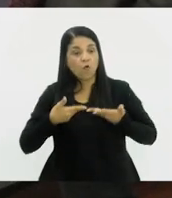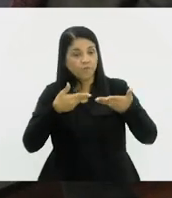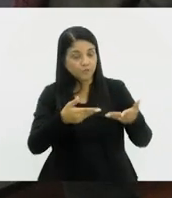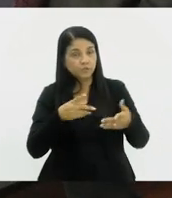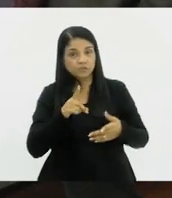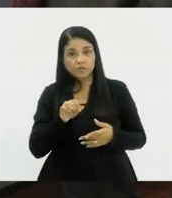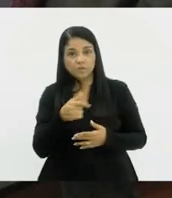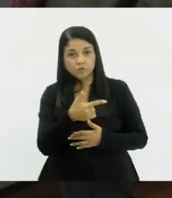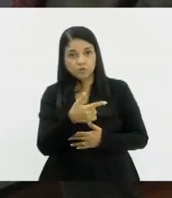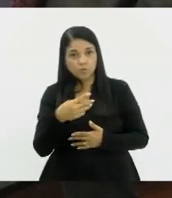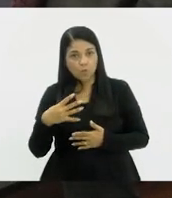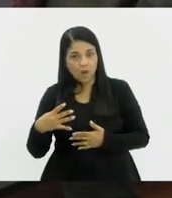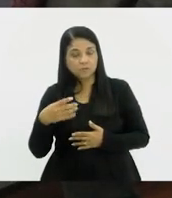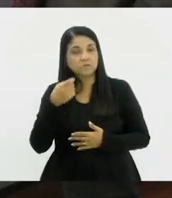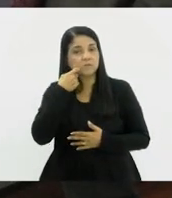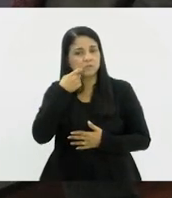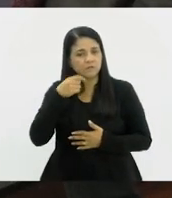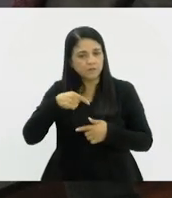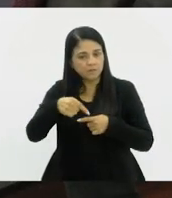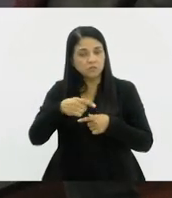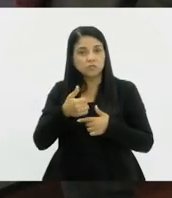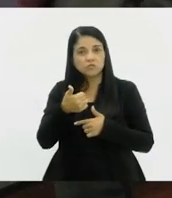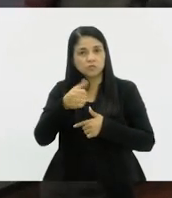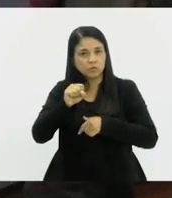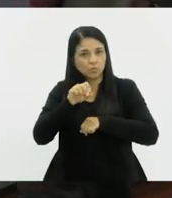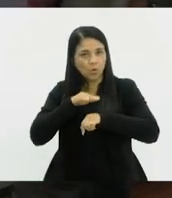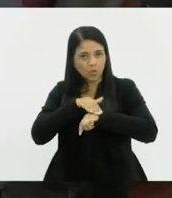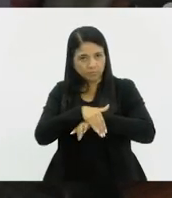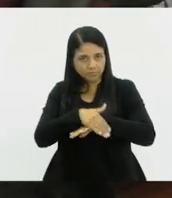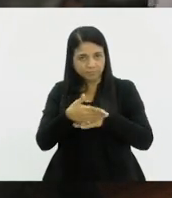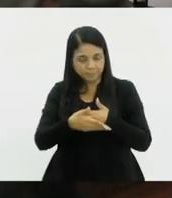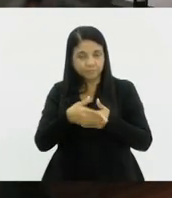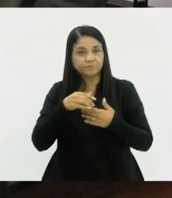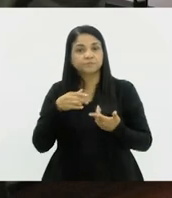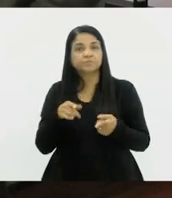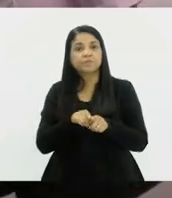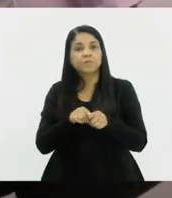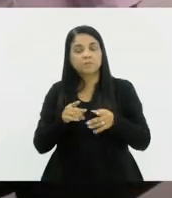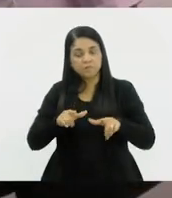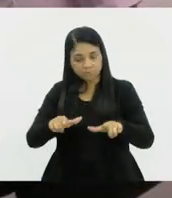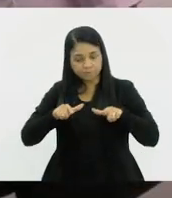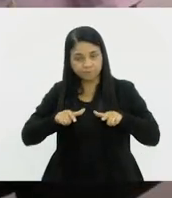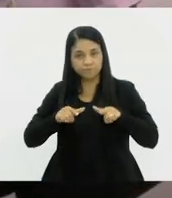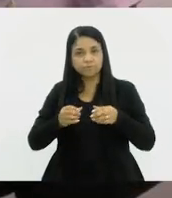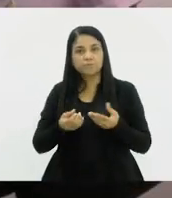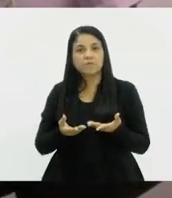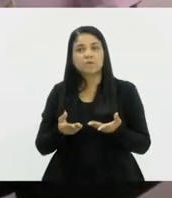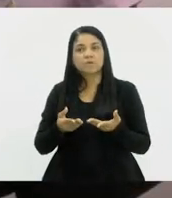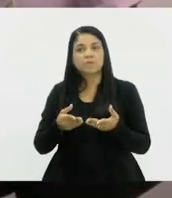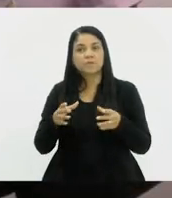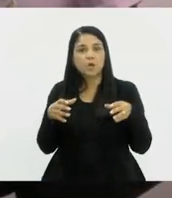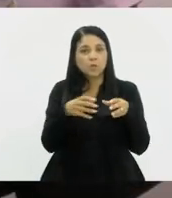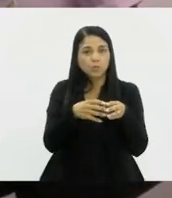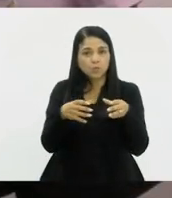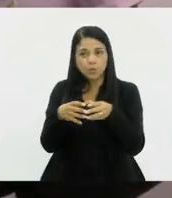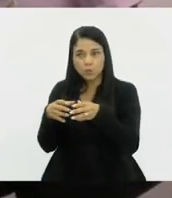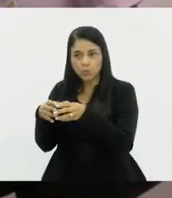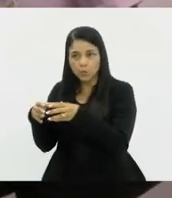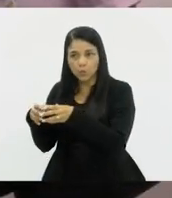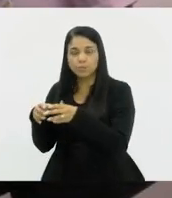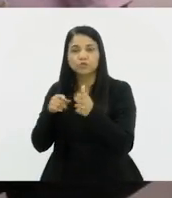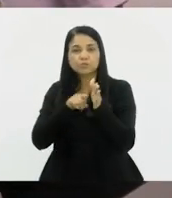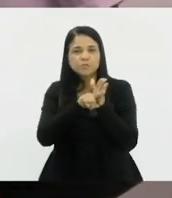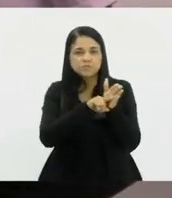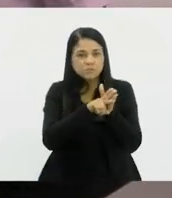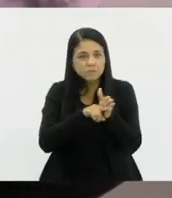24 4 de Maio sexta-feira que vem às 18 horas a gente vai fazer uma entrega de moções antiproibicionista para grupos coletivos grupos de